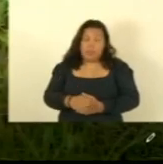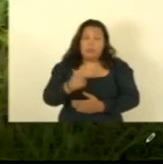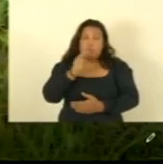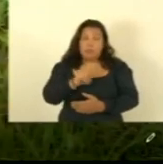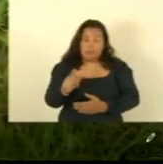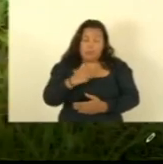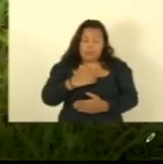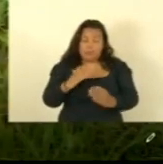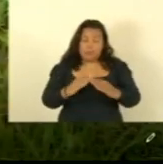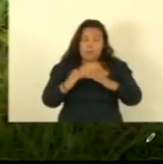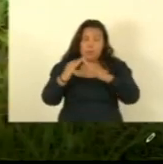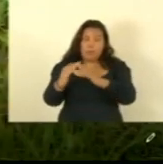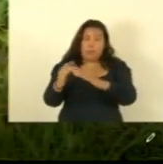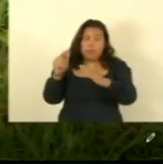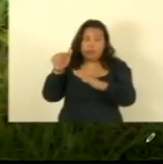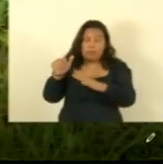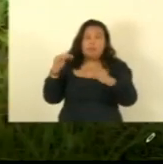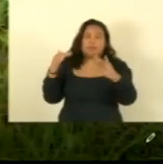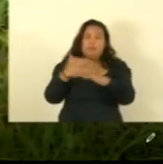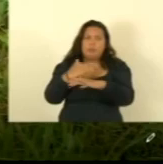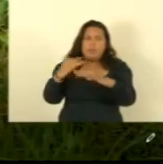município me procuraram,